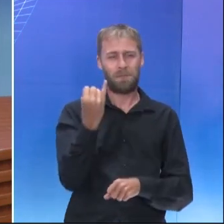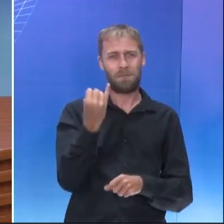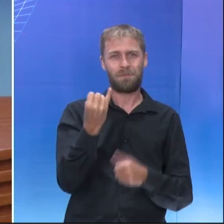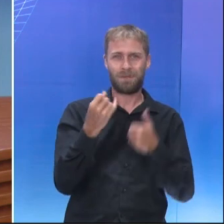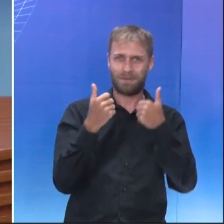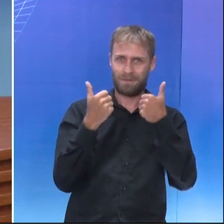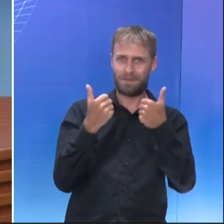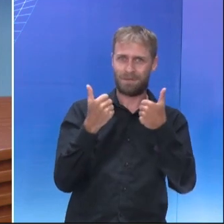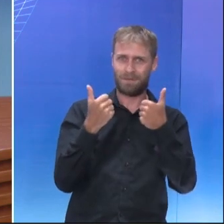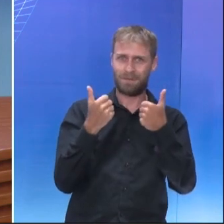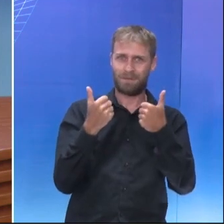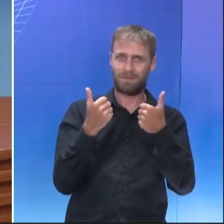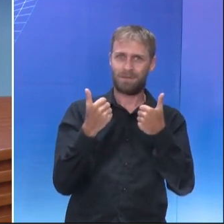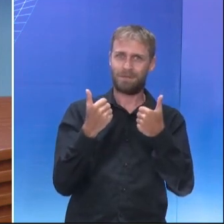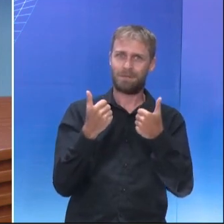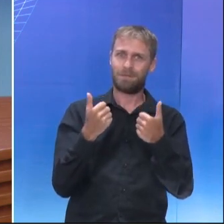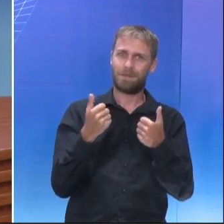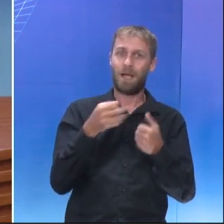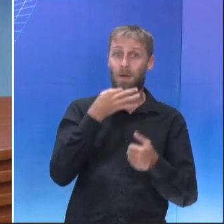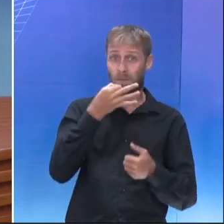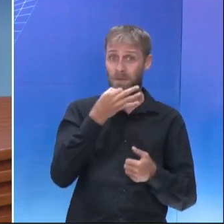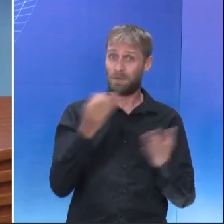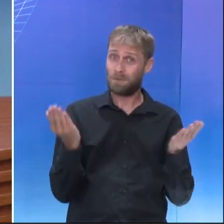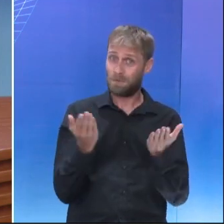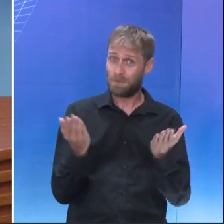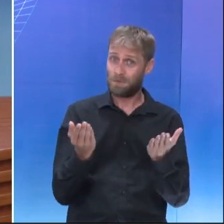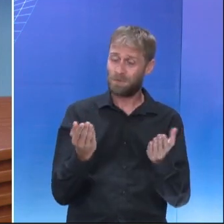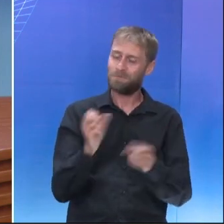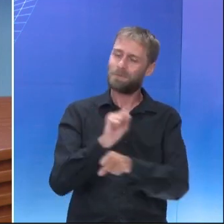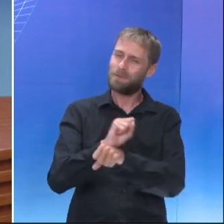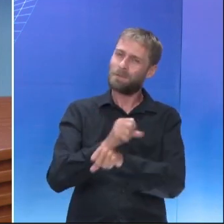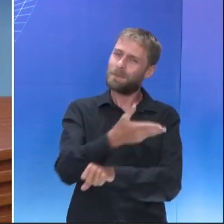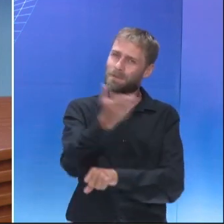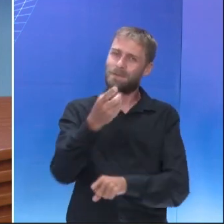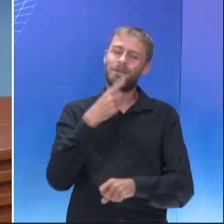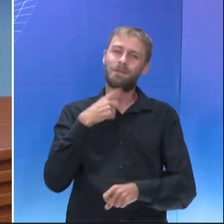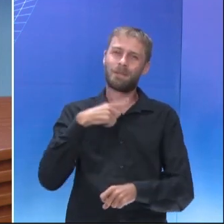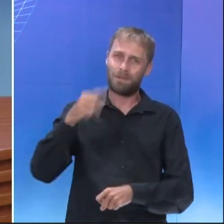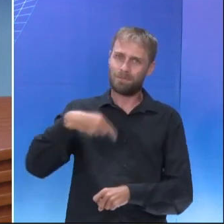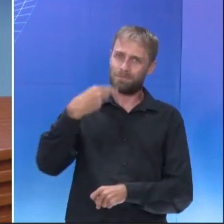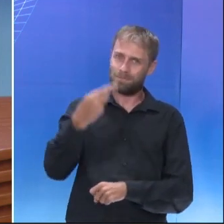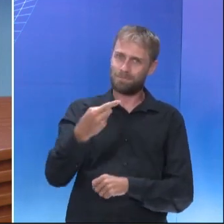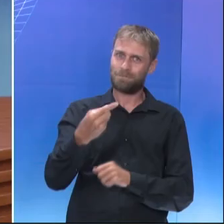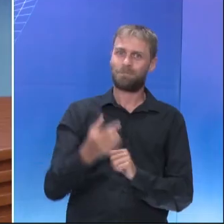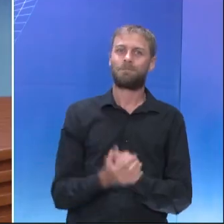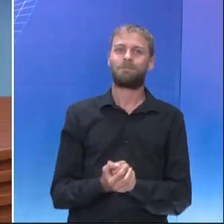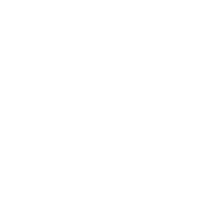canal. A dica do vídeo de hoje foi essa. Eu espero que tenha gostado e até a próxima!